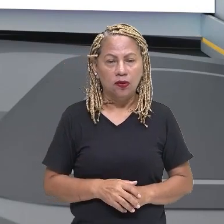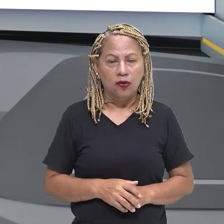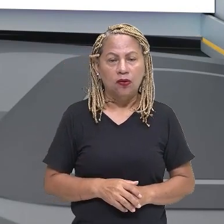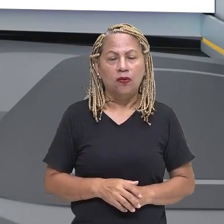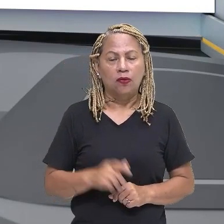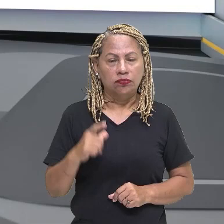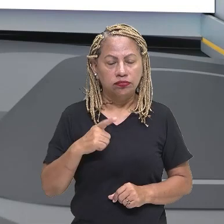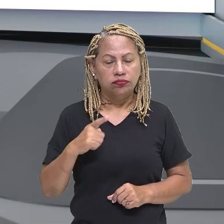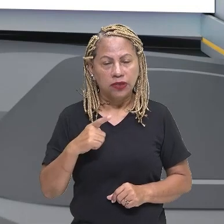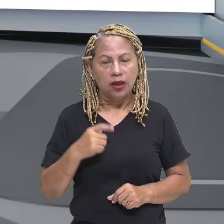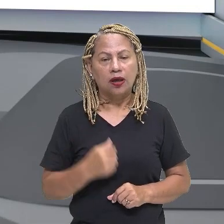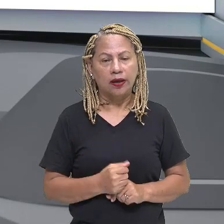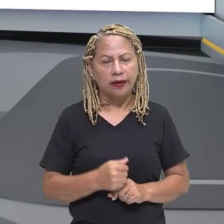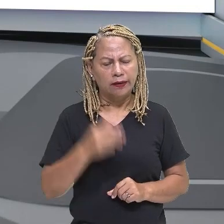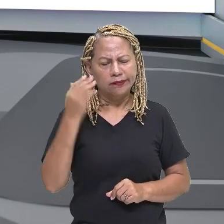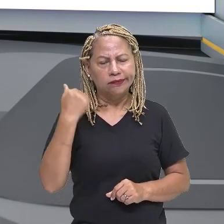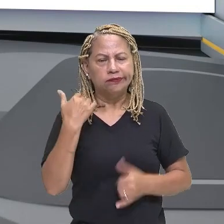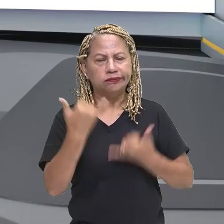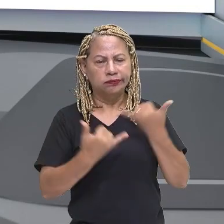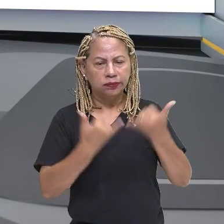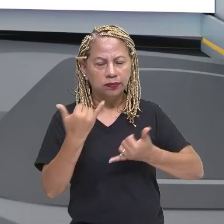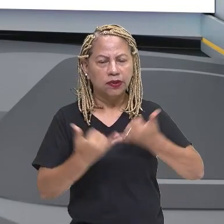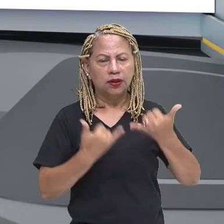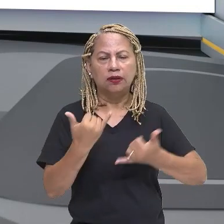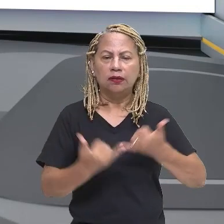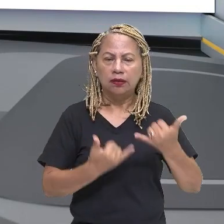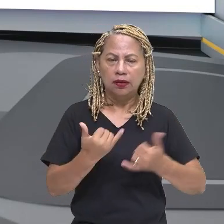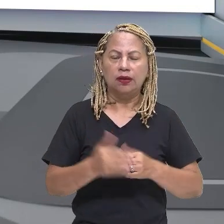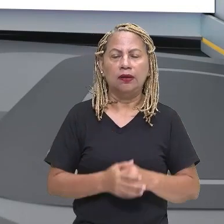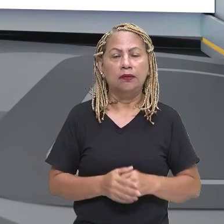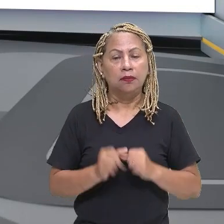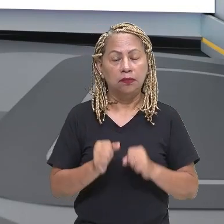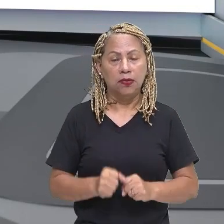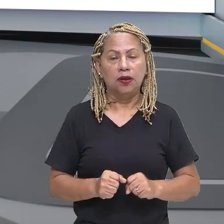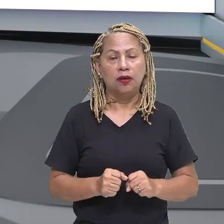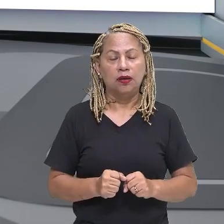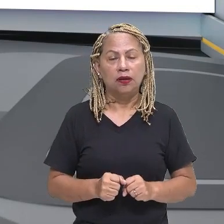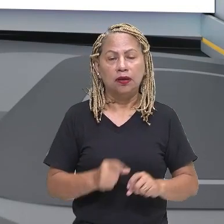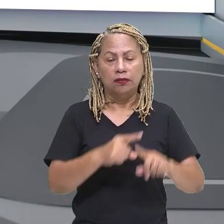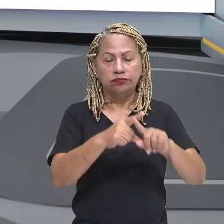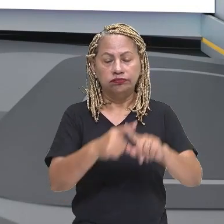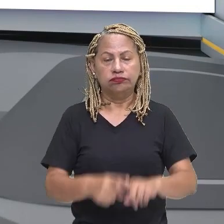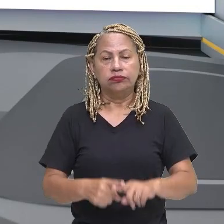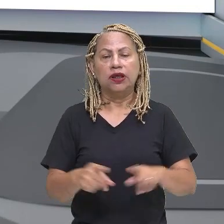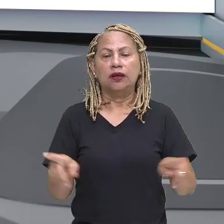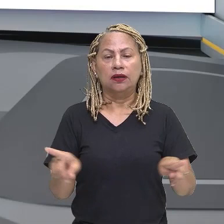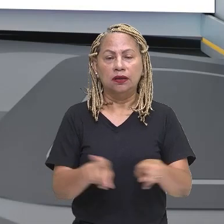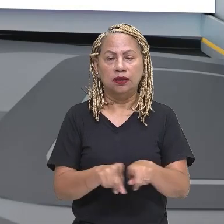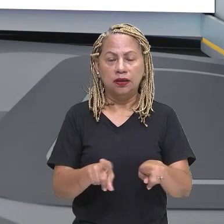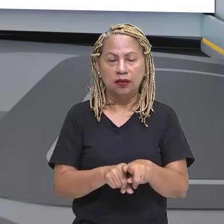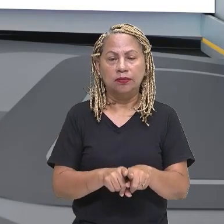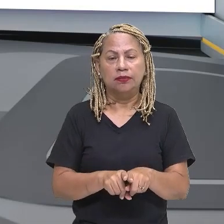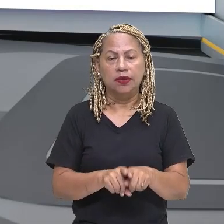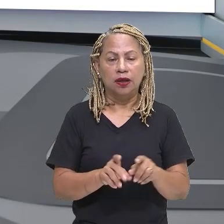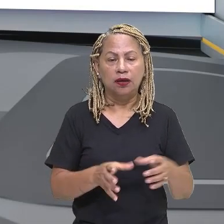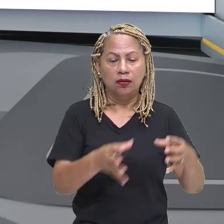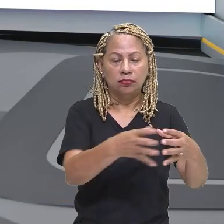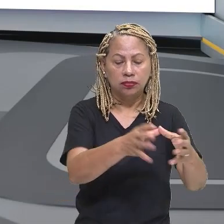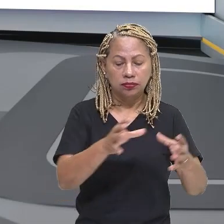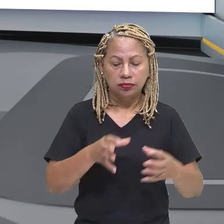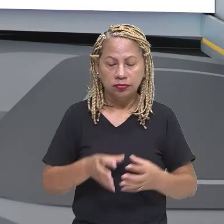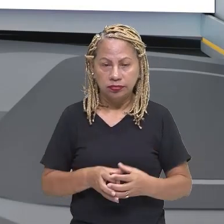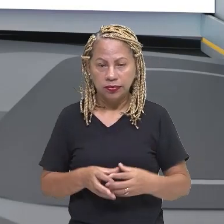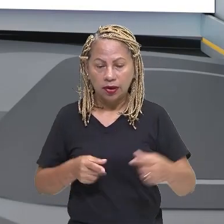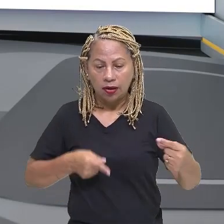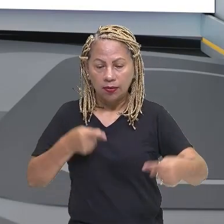automatizados, mas que são, em geral, facilmente anulados pelo exército do oponente. No contexto do